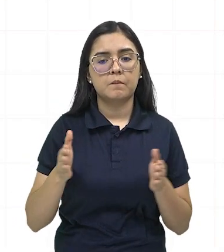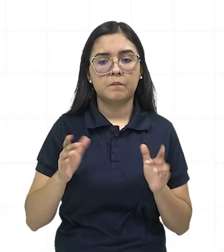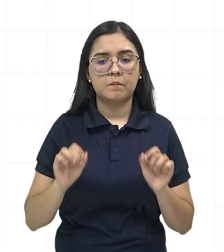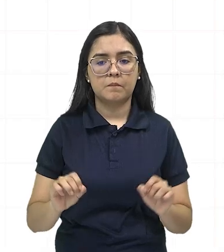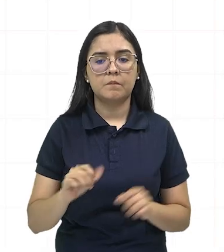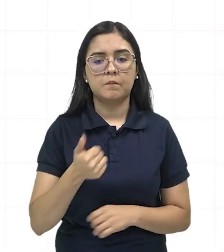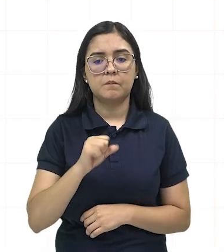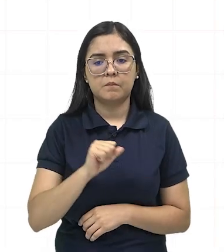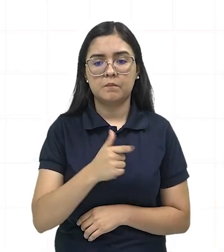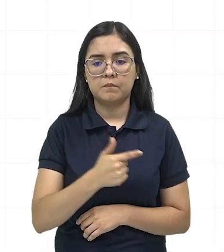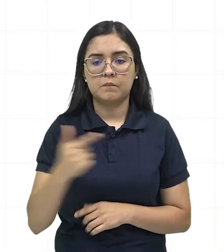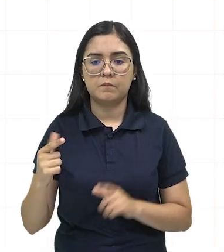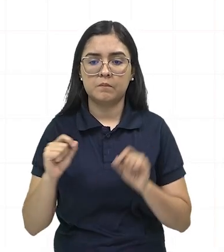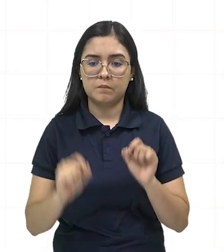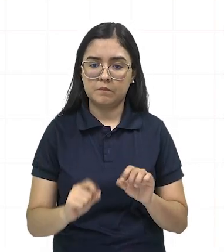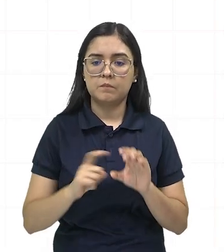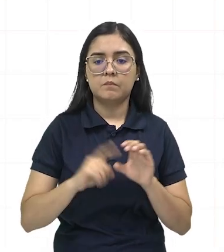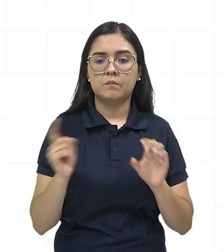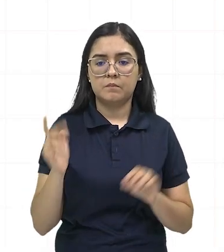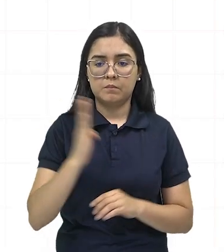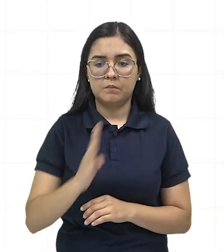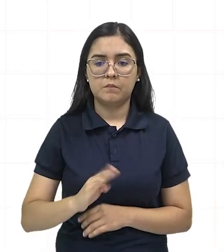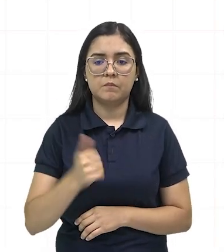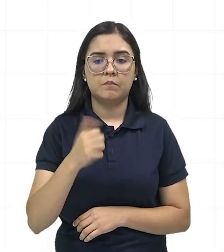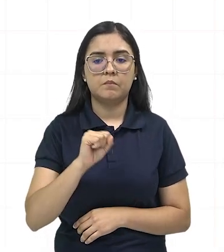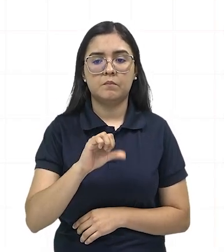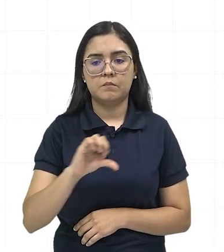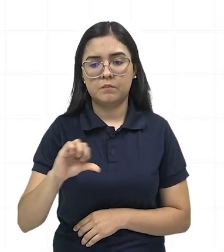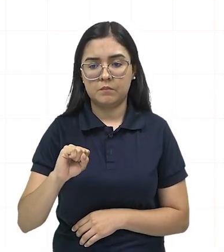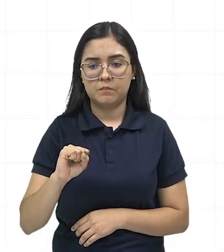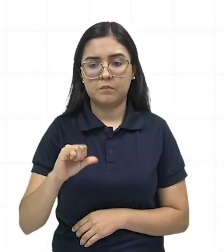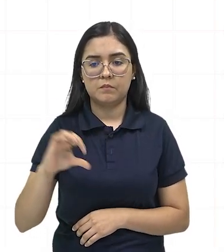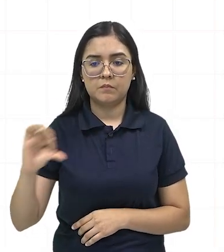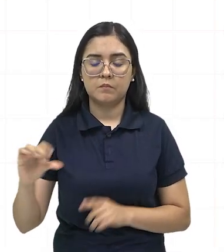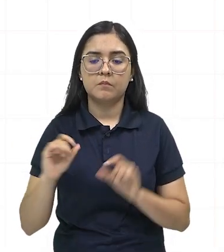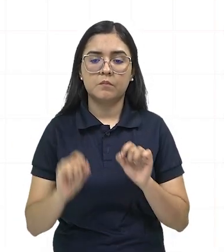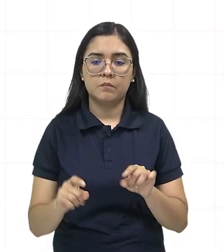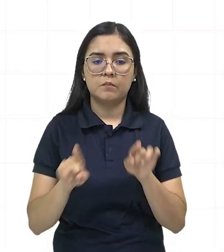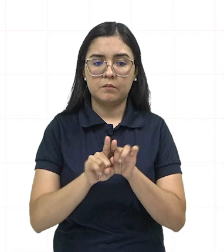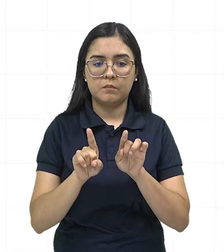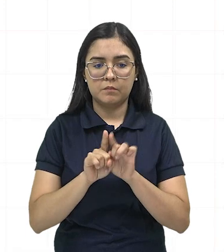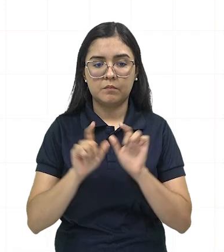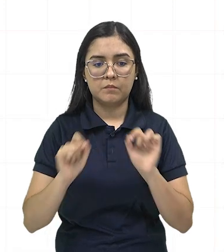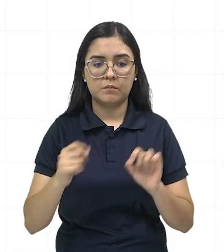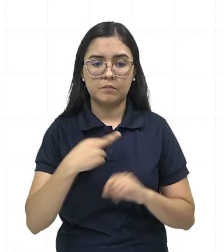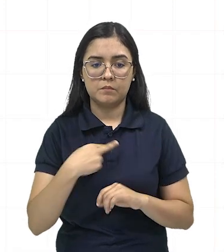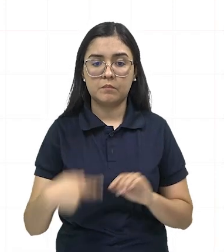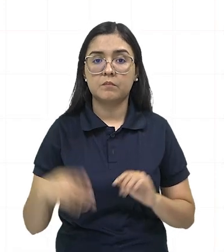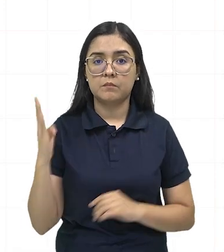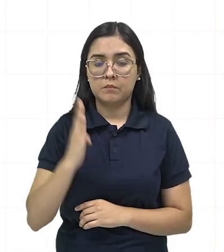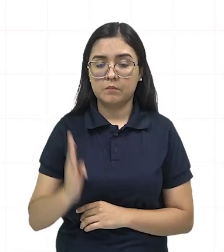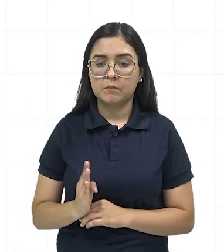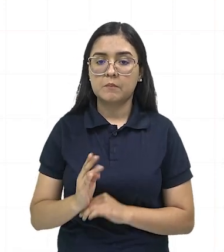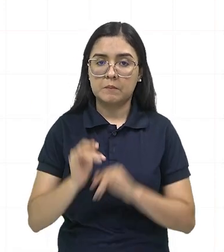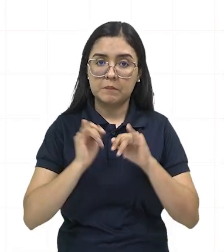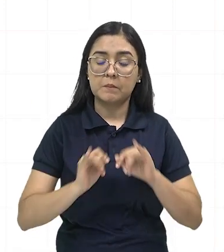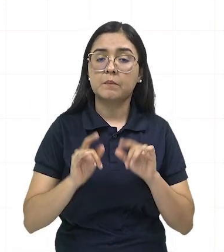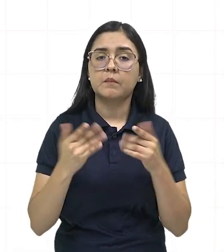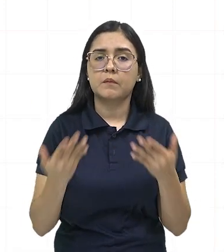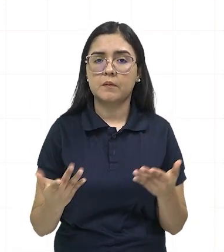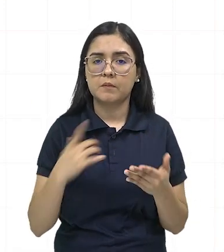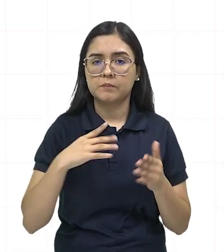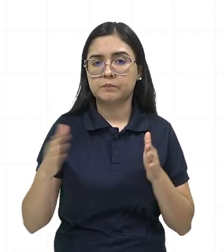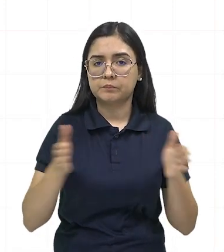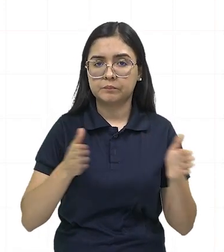é o ano da independência do Brasil e 1889 é o ano da proclamação da República, tá bom? Então, entre